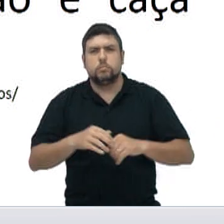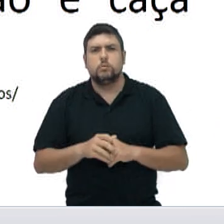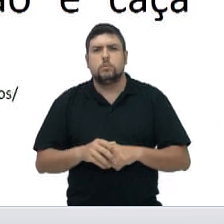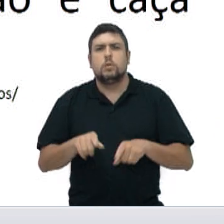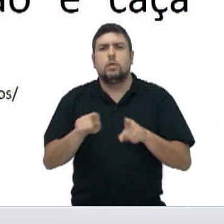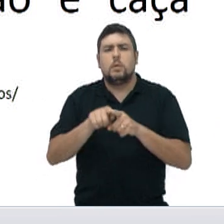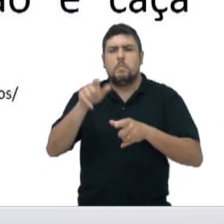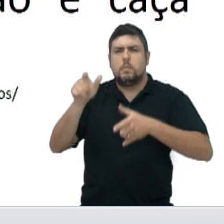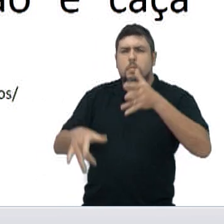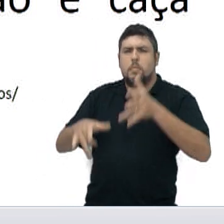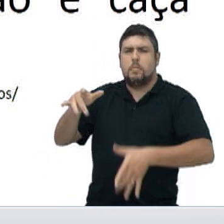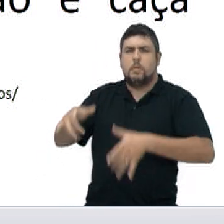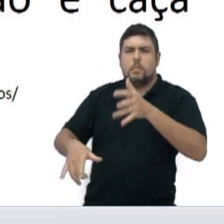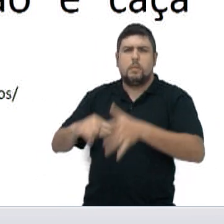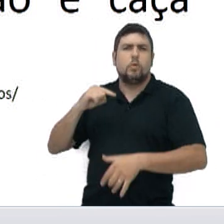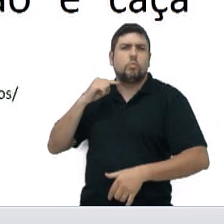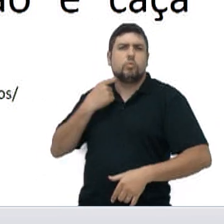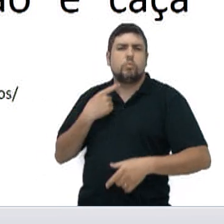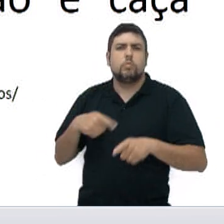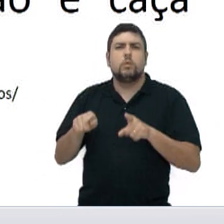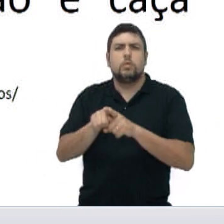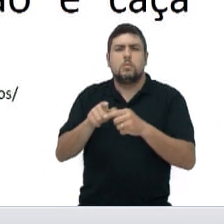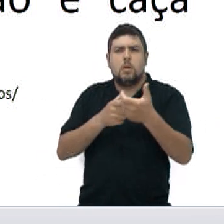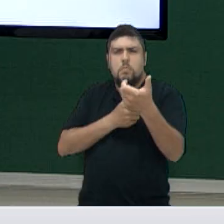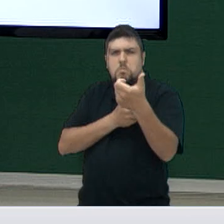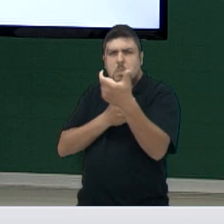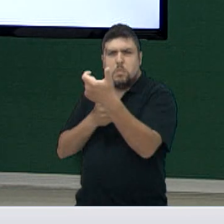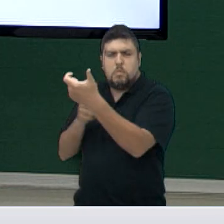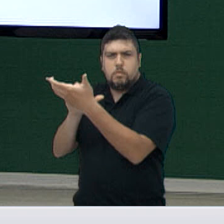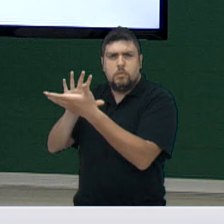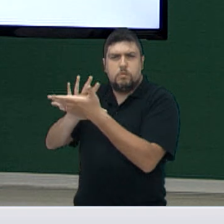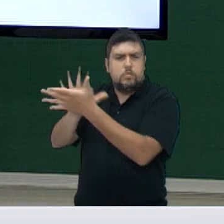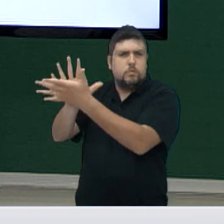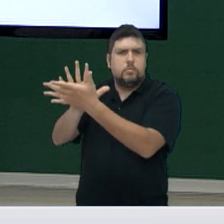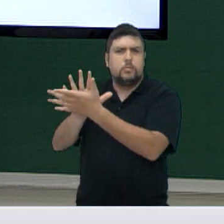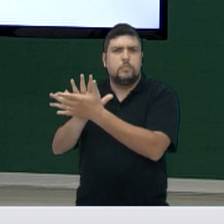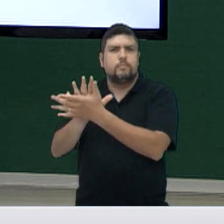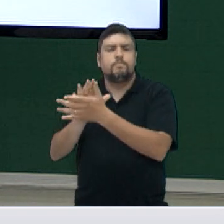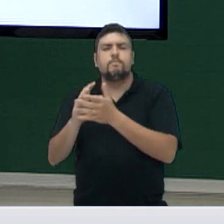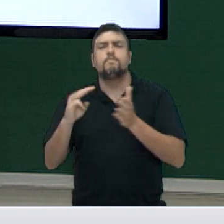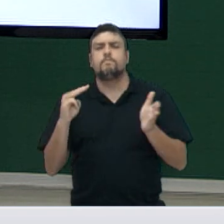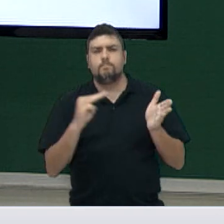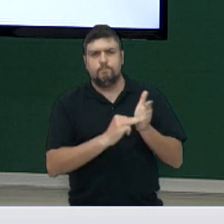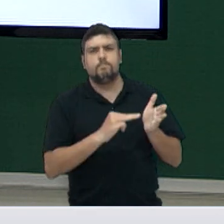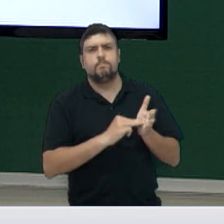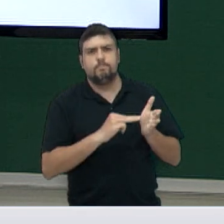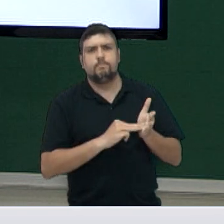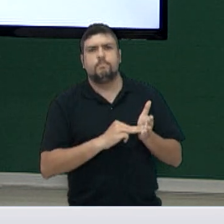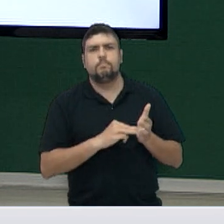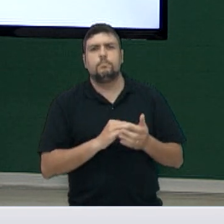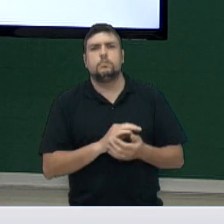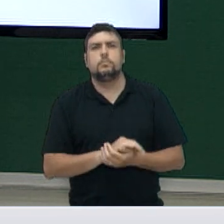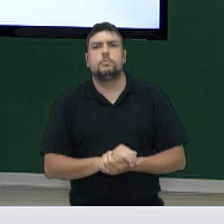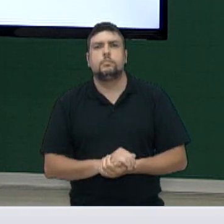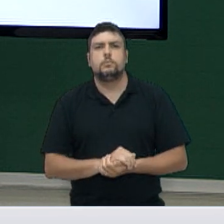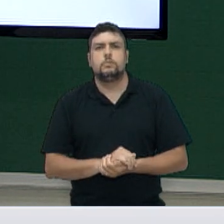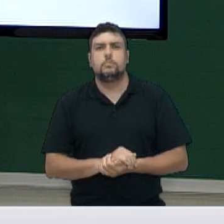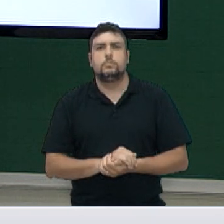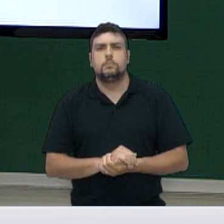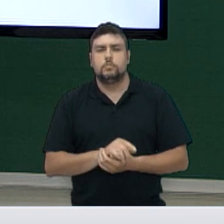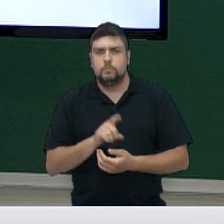poluição e caça predatória são os principais motivos. Você entendeu esse